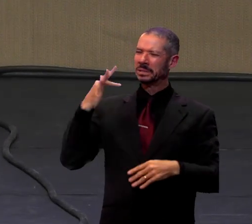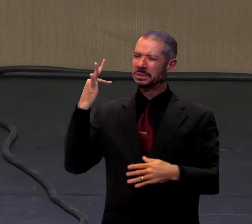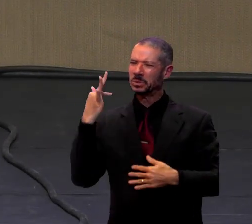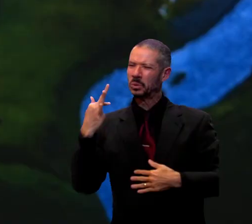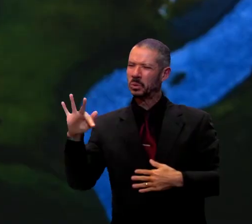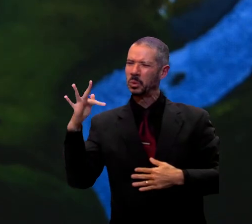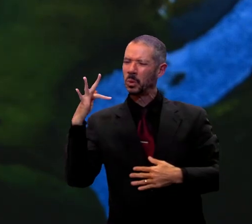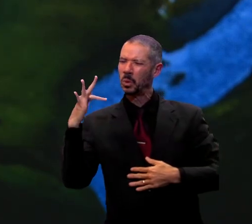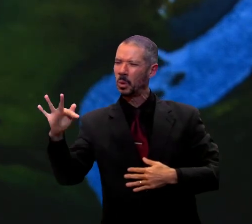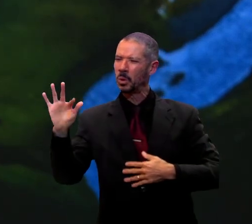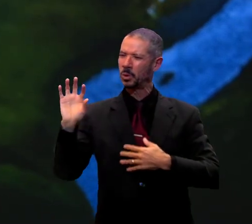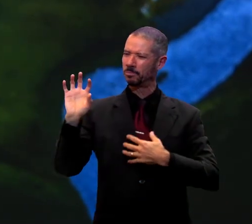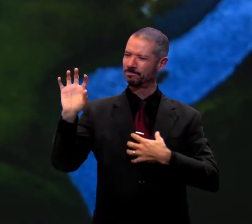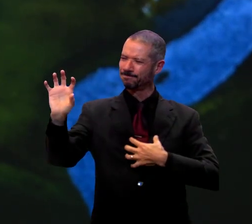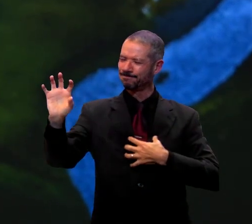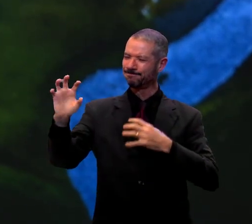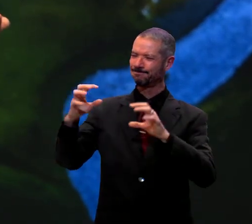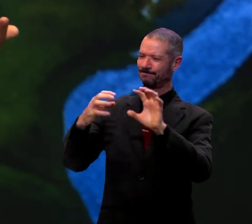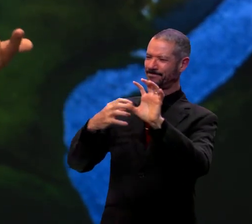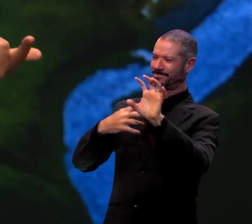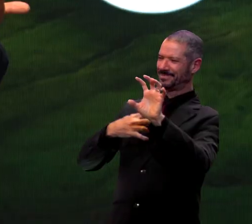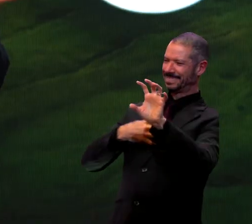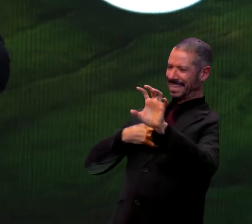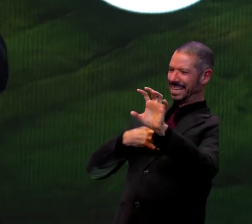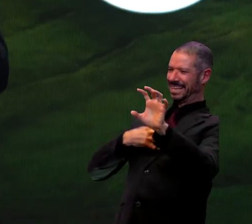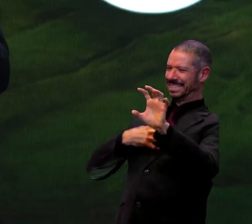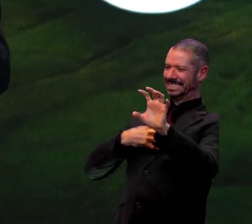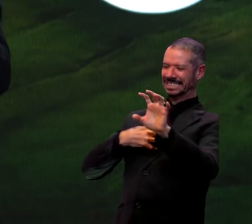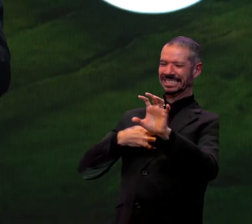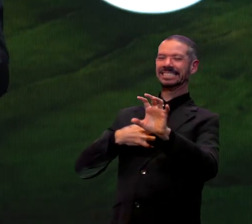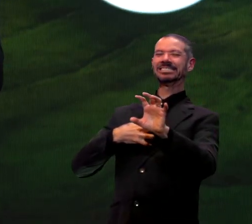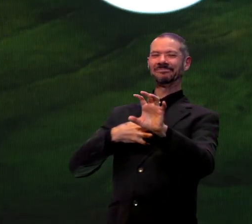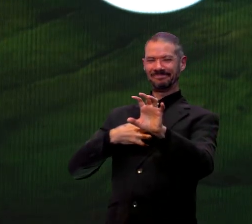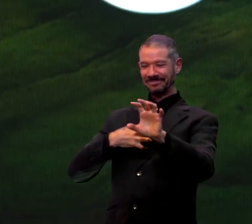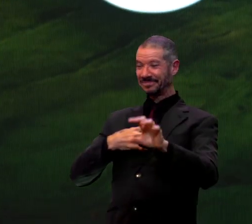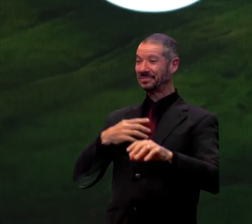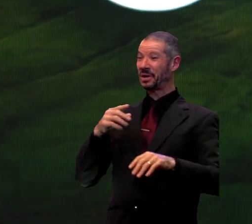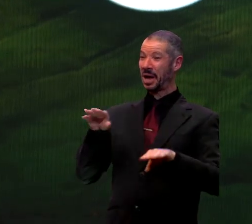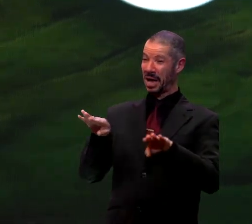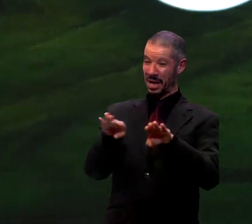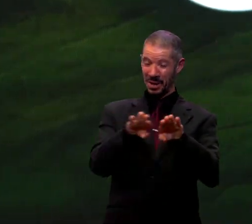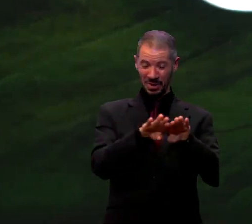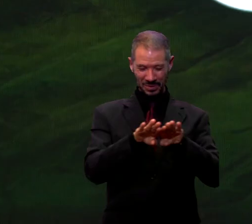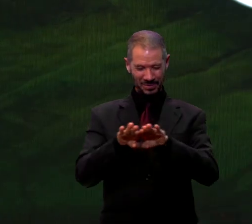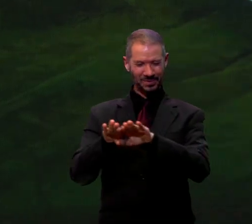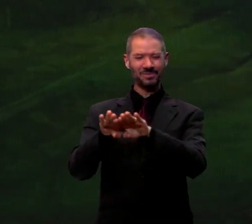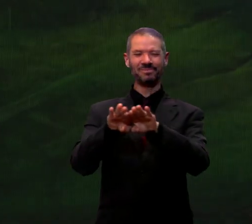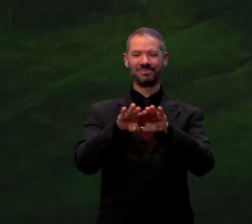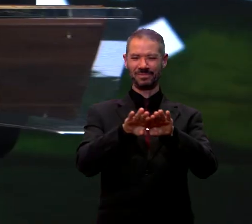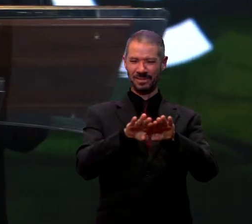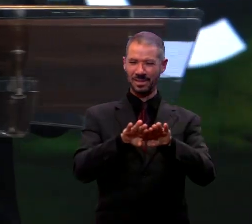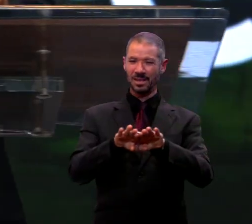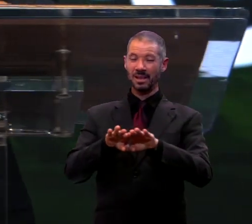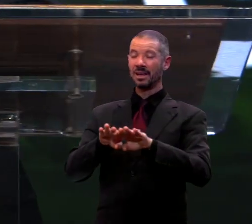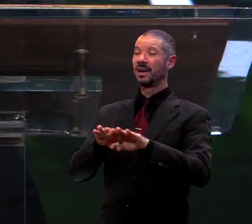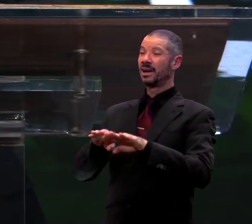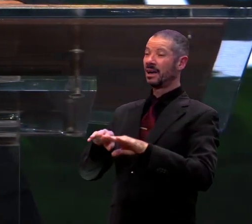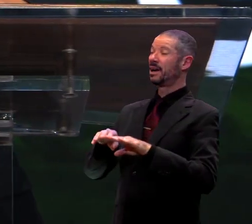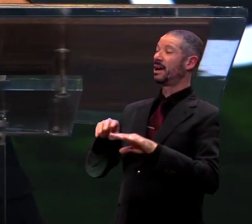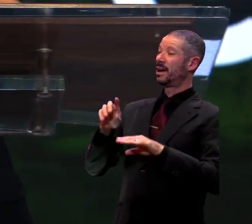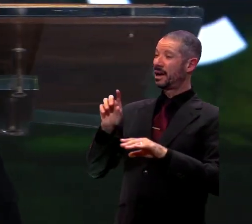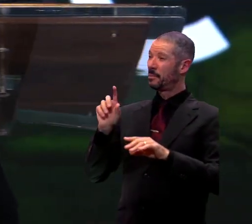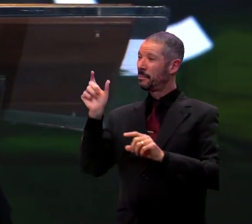que ele sente fosse a que sente você. Ame ao